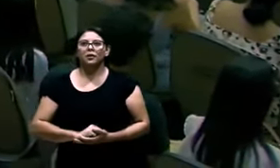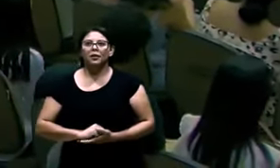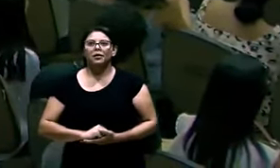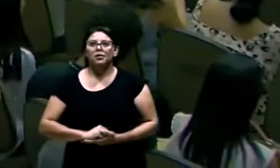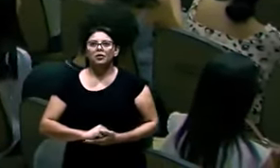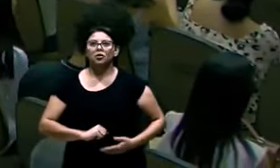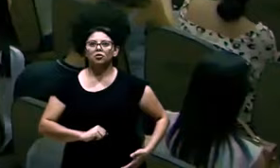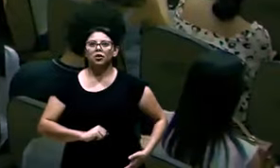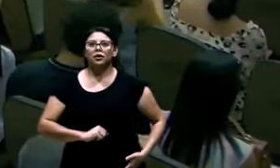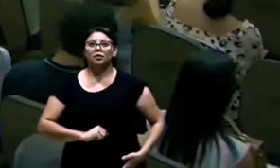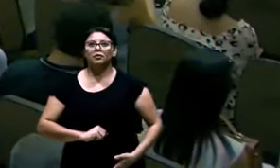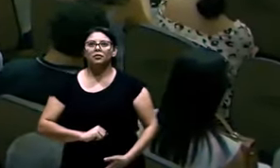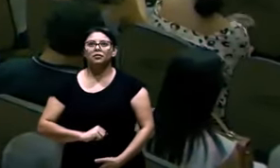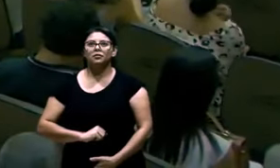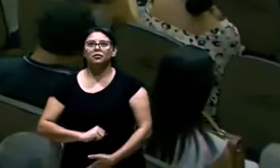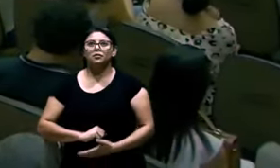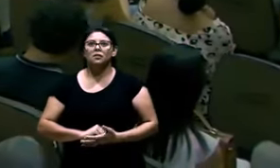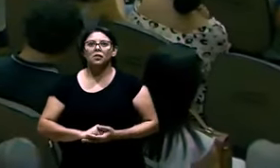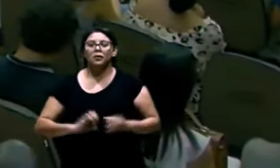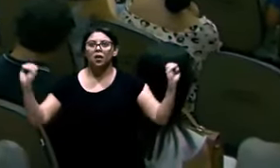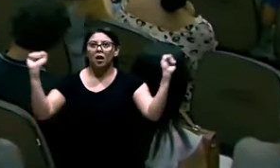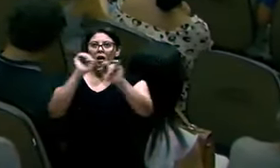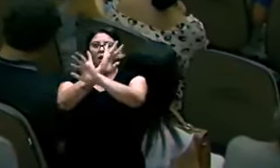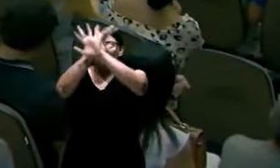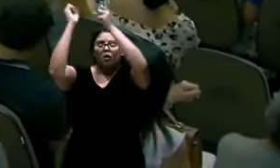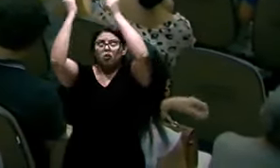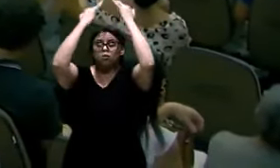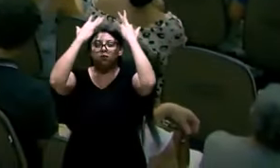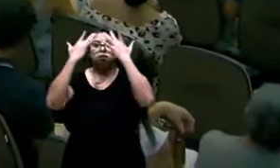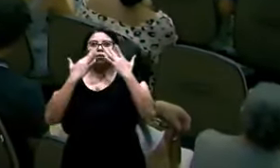Mas a glória veio e a glória foi embora.